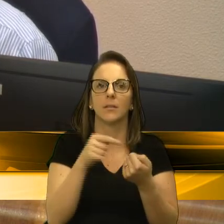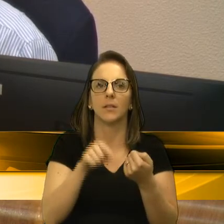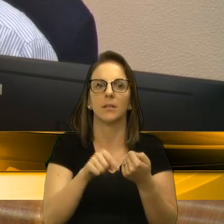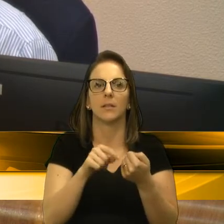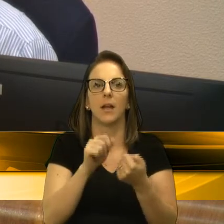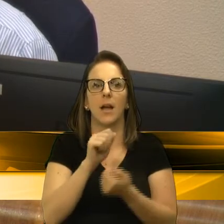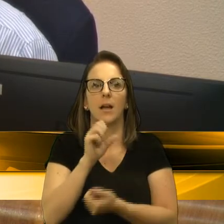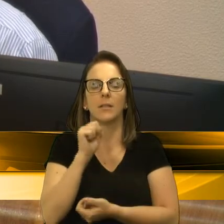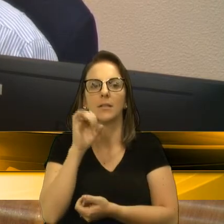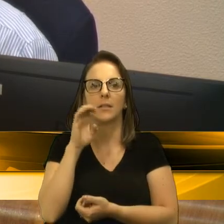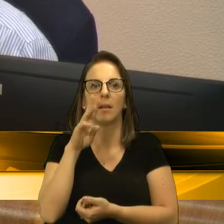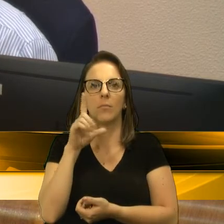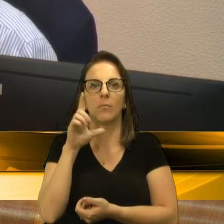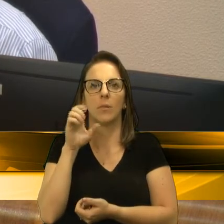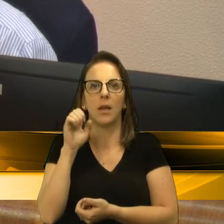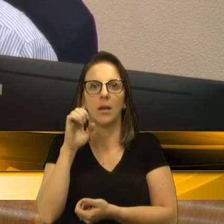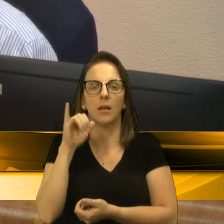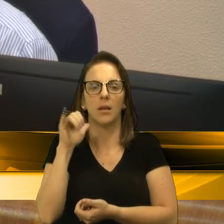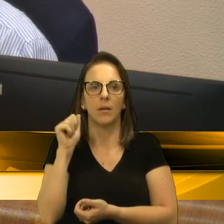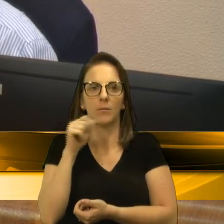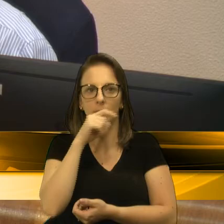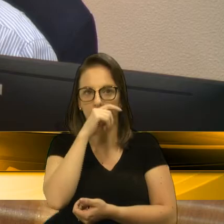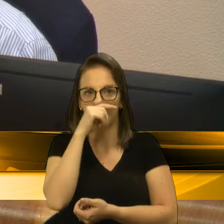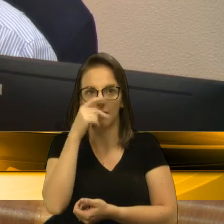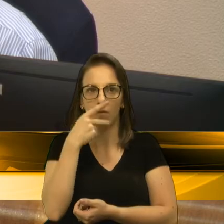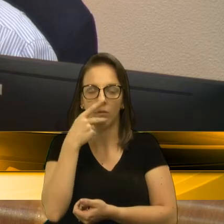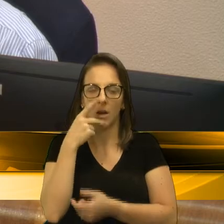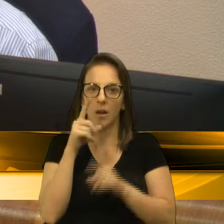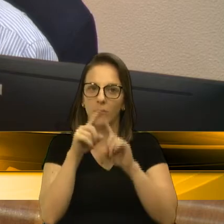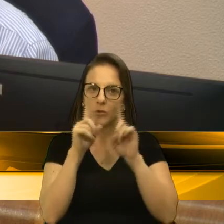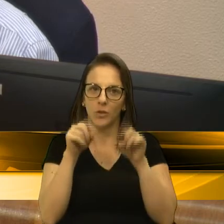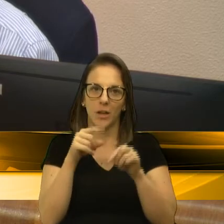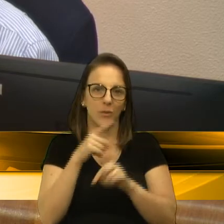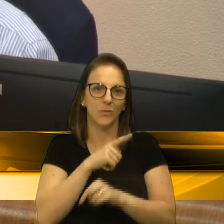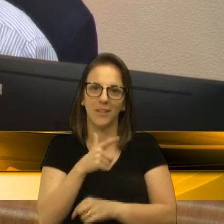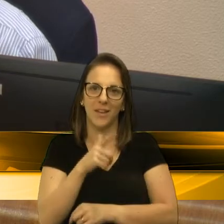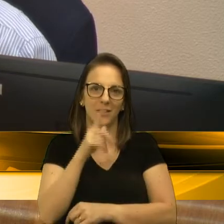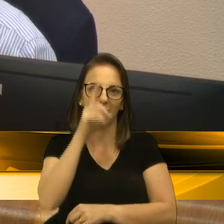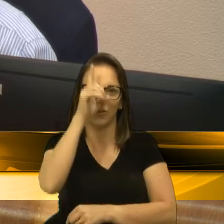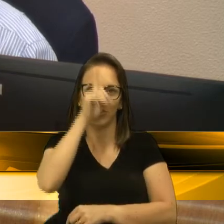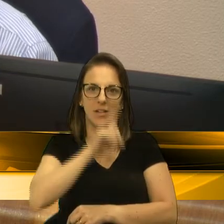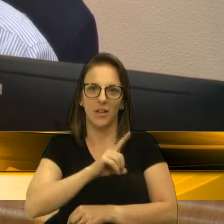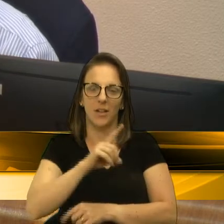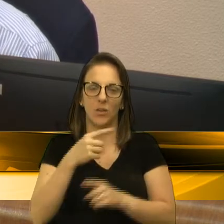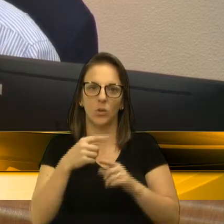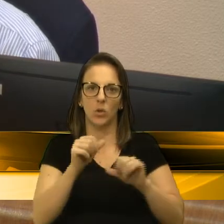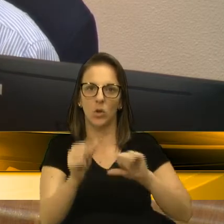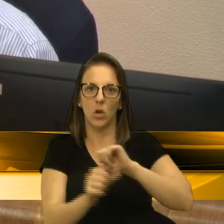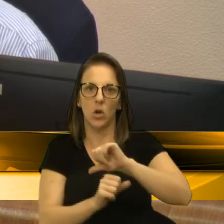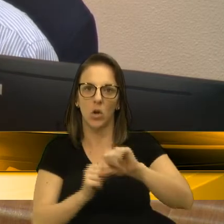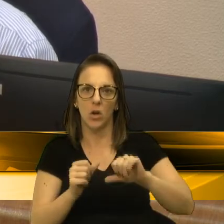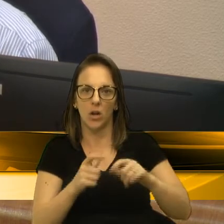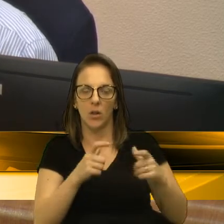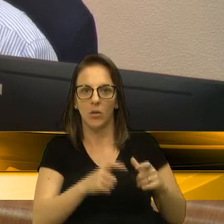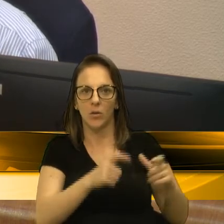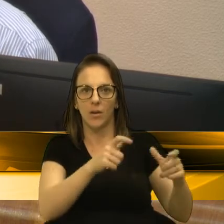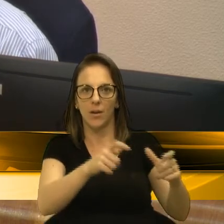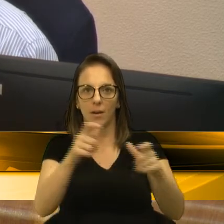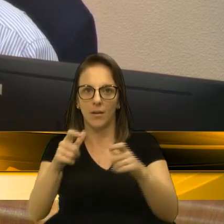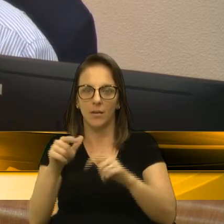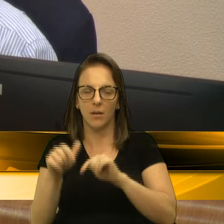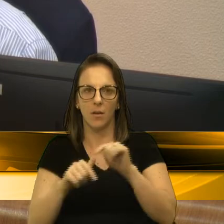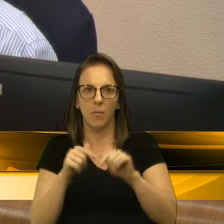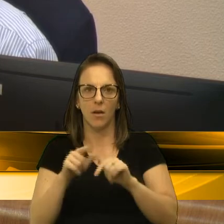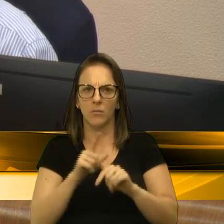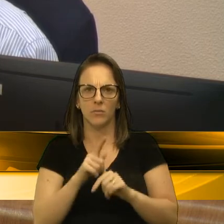que o servidor não tem direito adquirido de lotação, sendo que a troca de local de trabalho faz parte do poder discricionário do prefeito, não havendo determinação legal definida